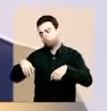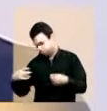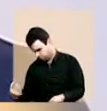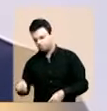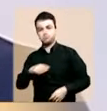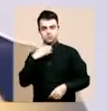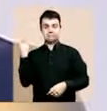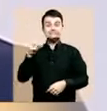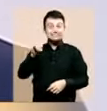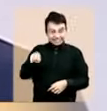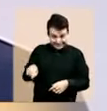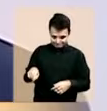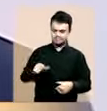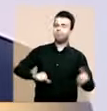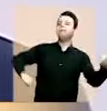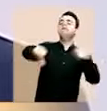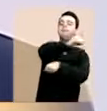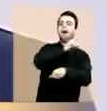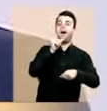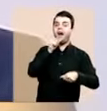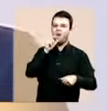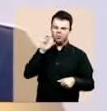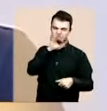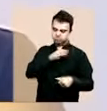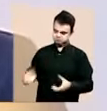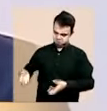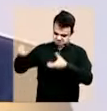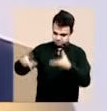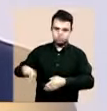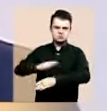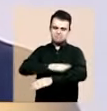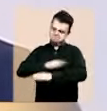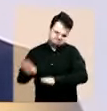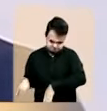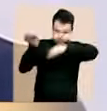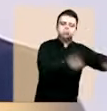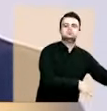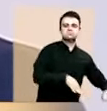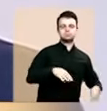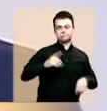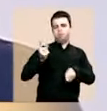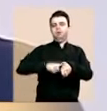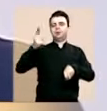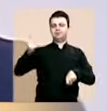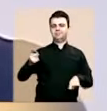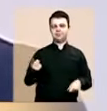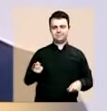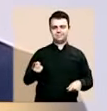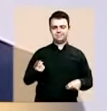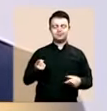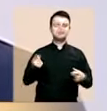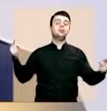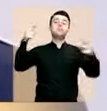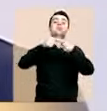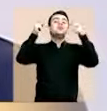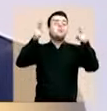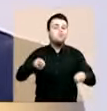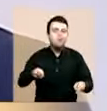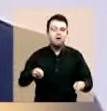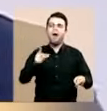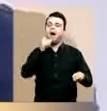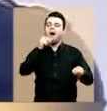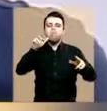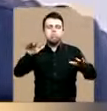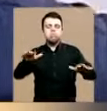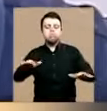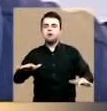você colocar o sapo numa água fervendo, ele vai pular e ele vai pular fora, né? Então, quando você vai aumentando devagarinho, né, o impacto, você não sente as